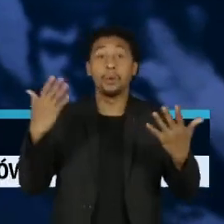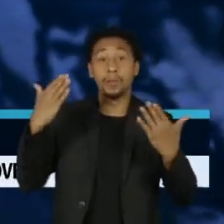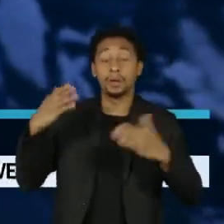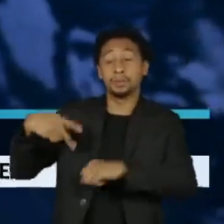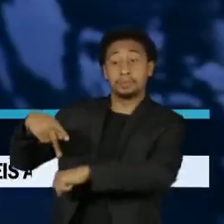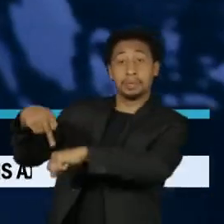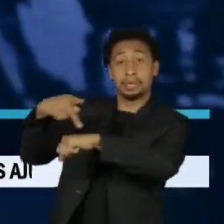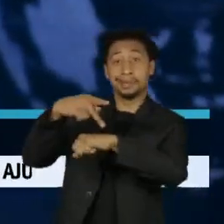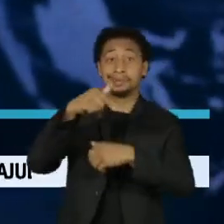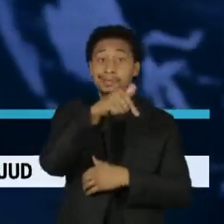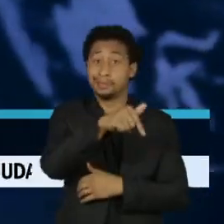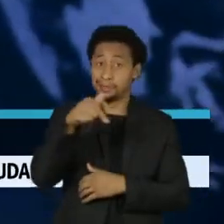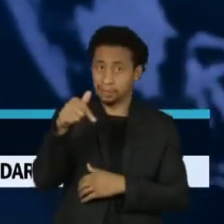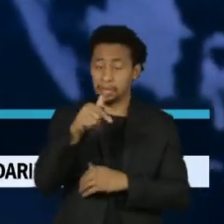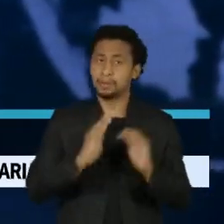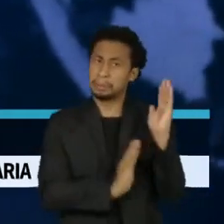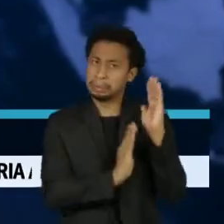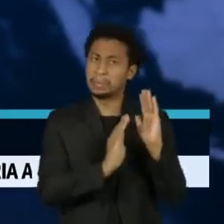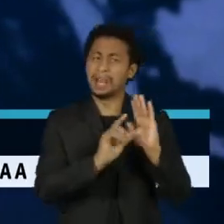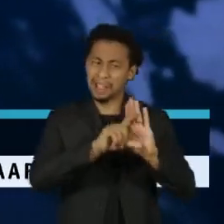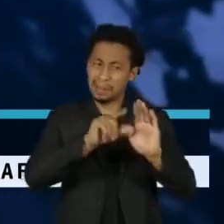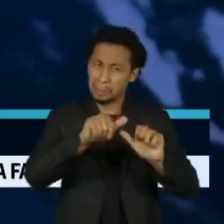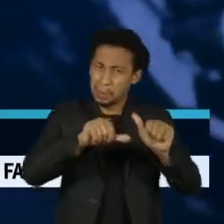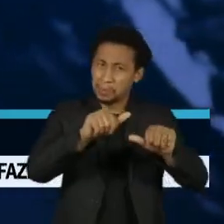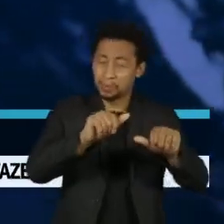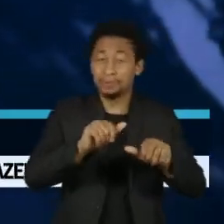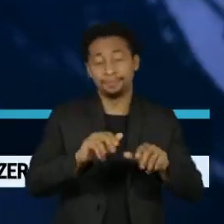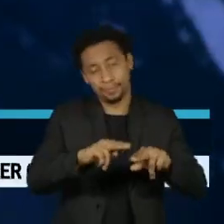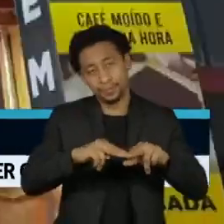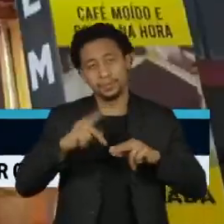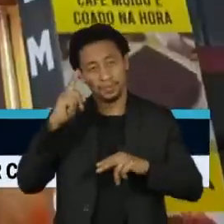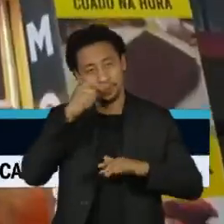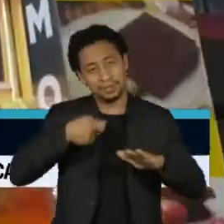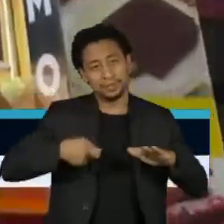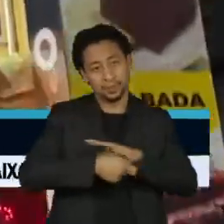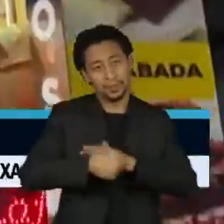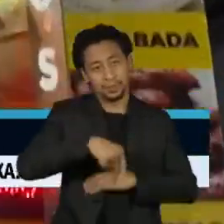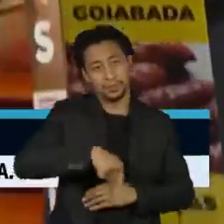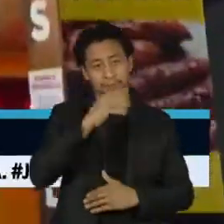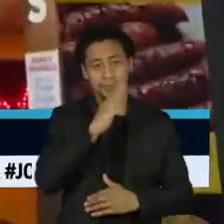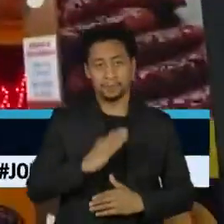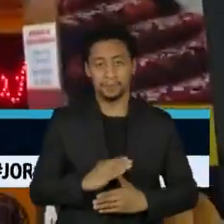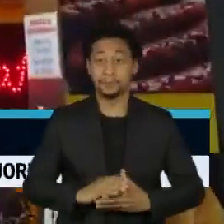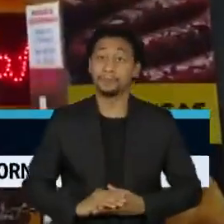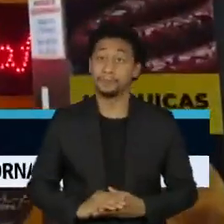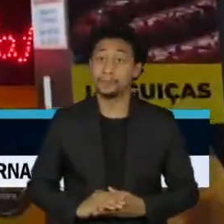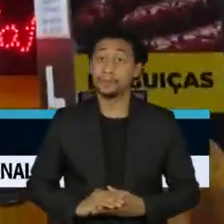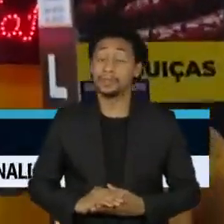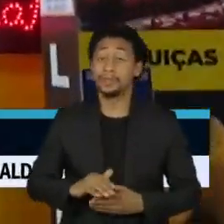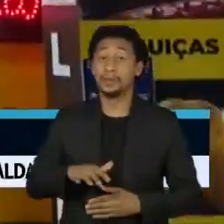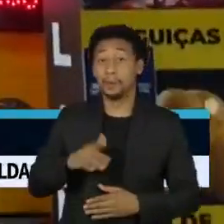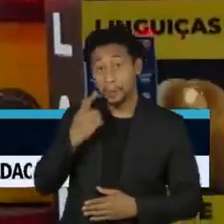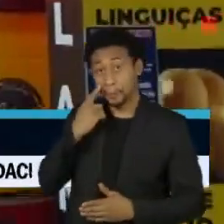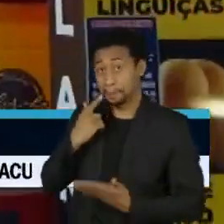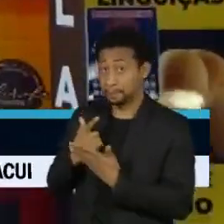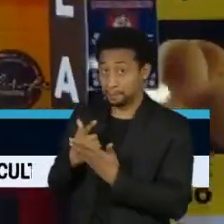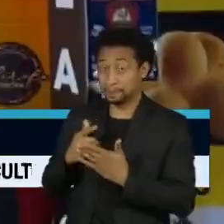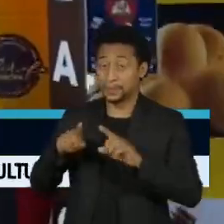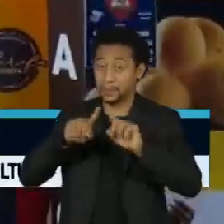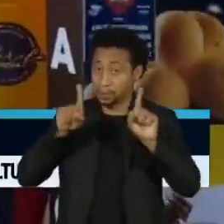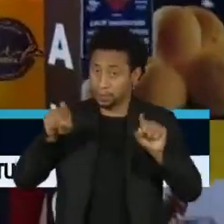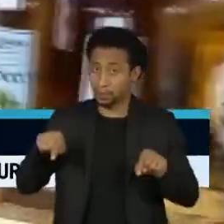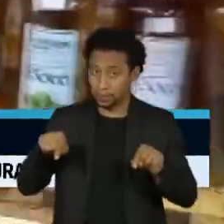mudanças constantes na legislação estão entre os principais motivos. O empório de comidas e bebidas nasceu